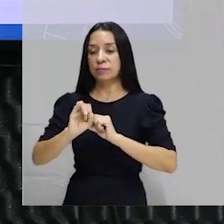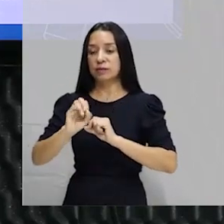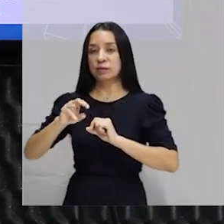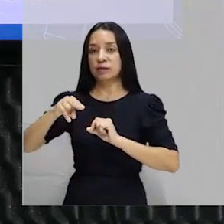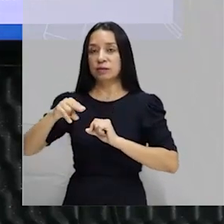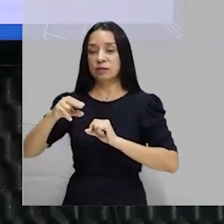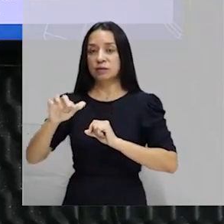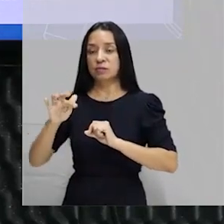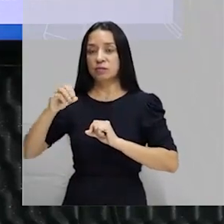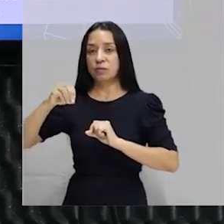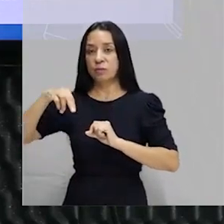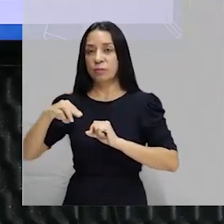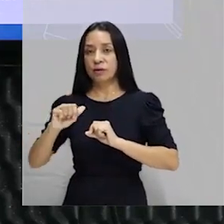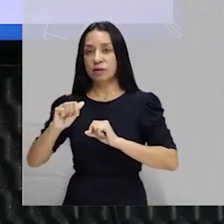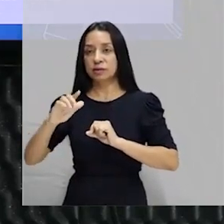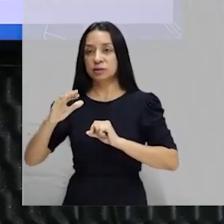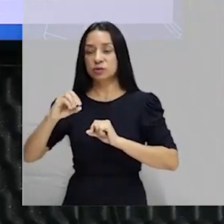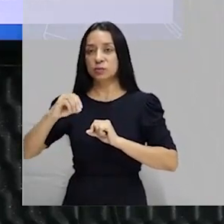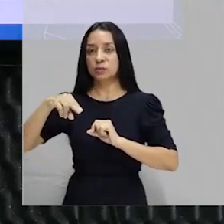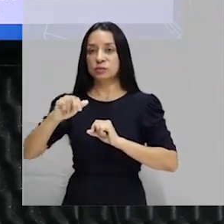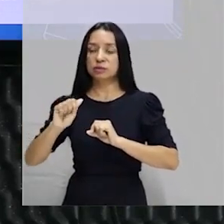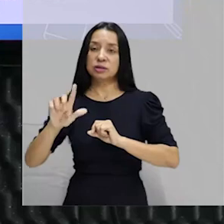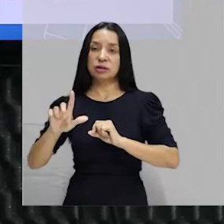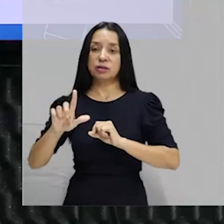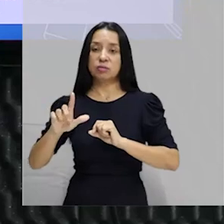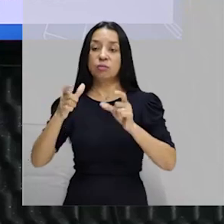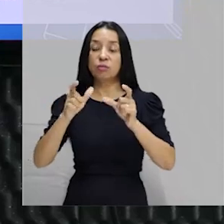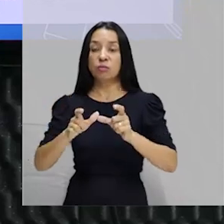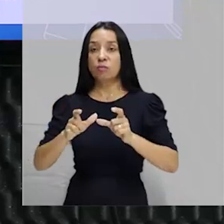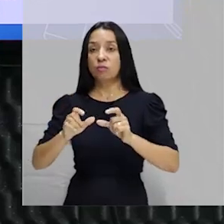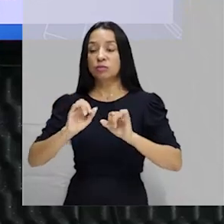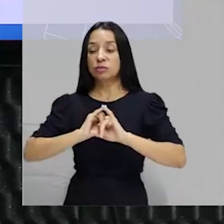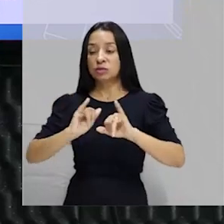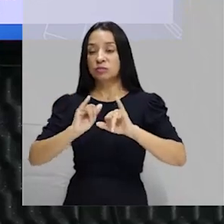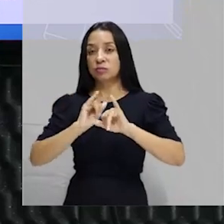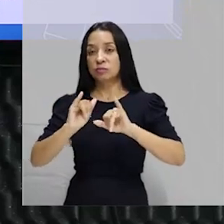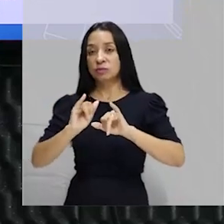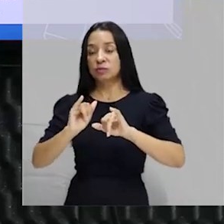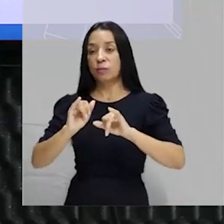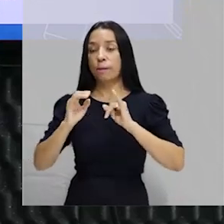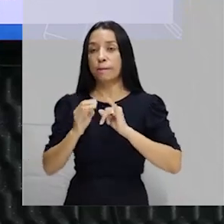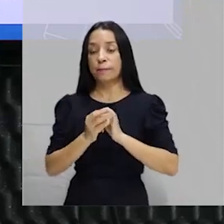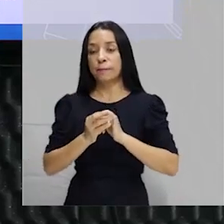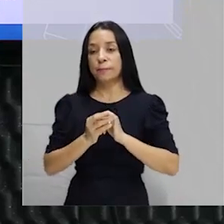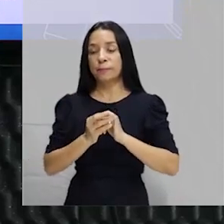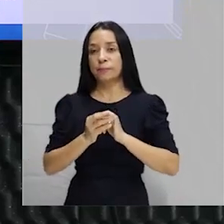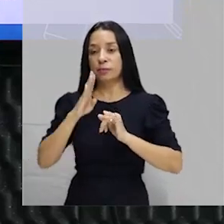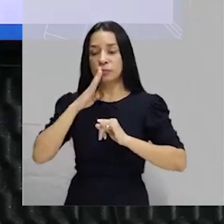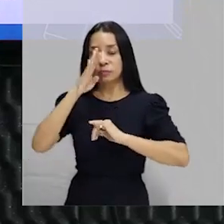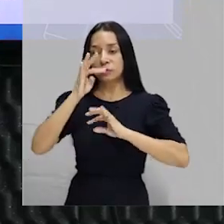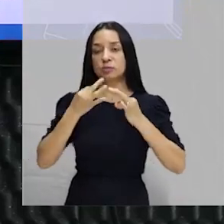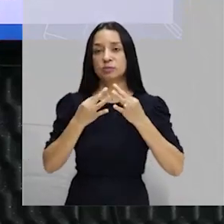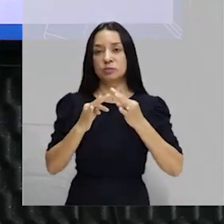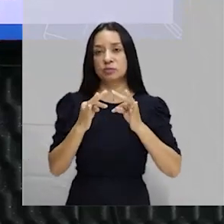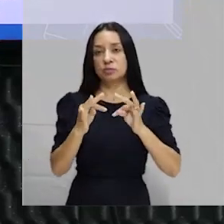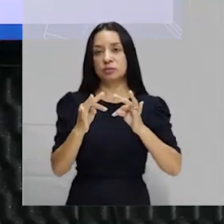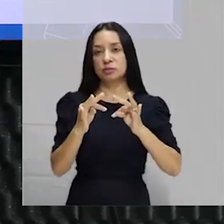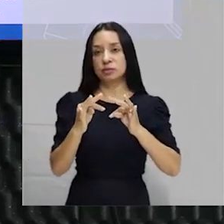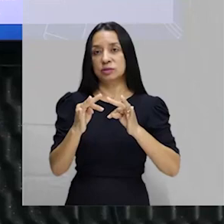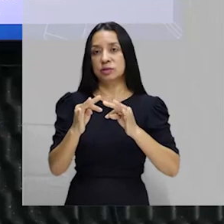monopolista, que é a característica do nosso momento atual. Tá? Que vai ter aí como principal atividade econômica justamente a ação dos